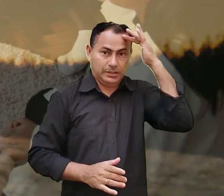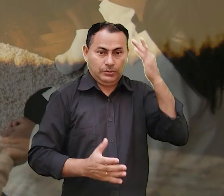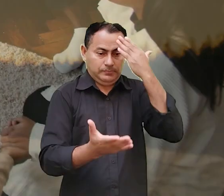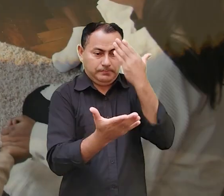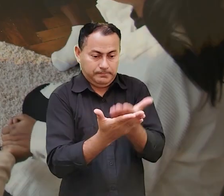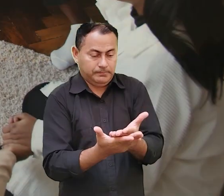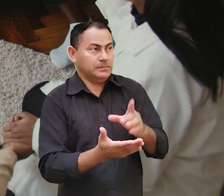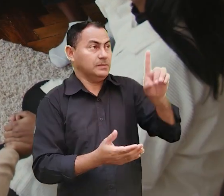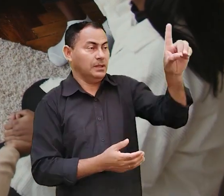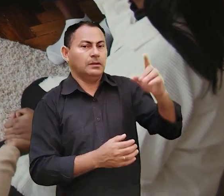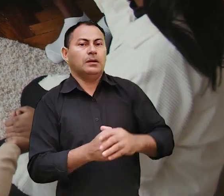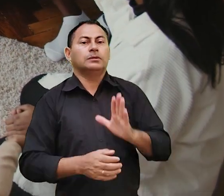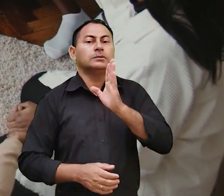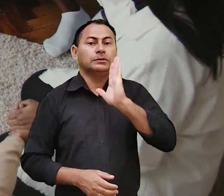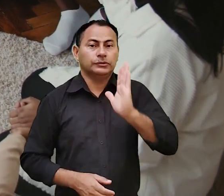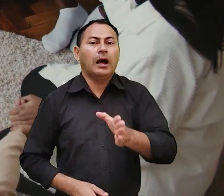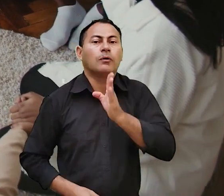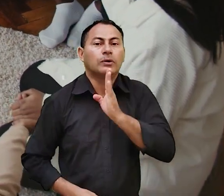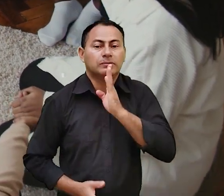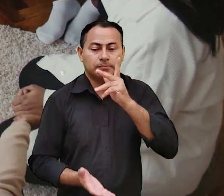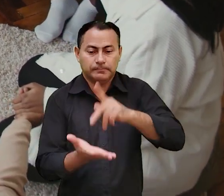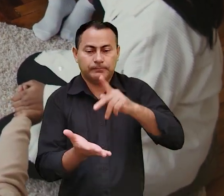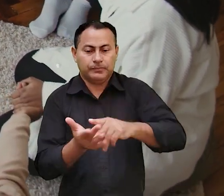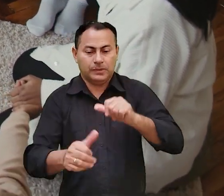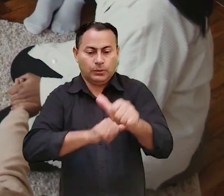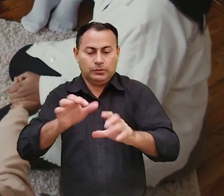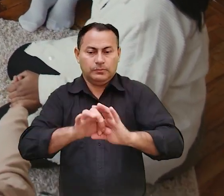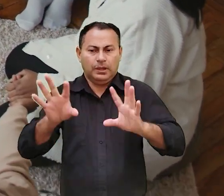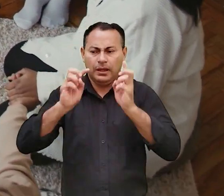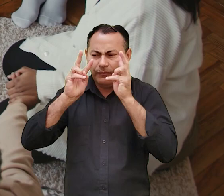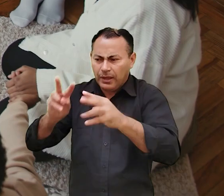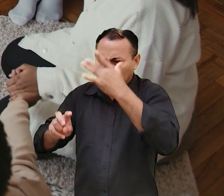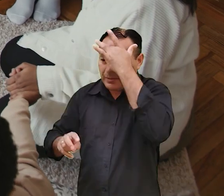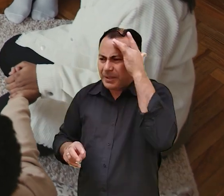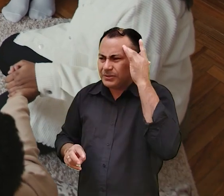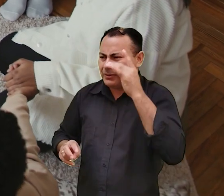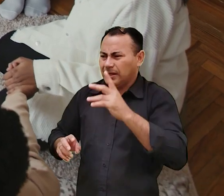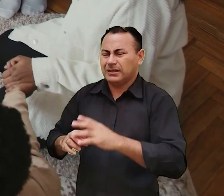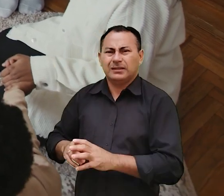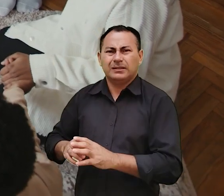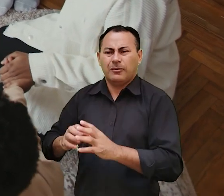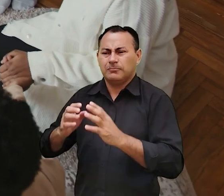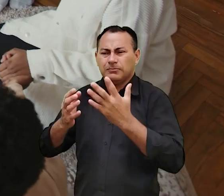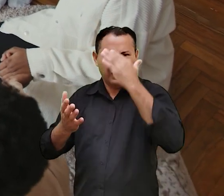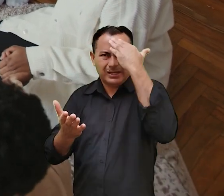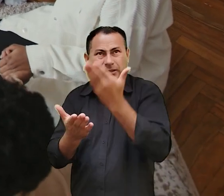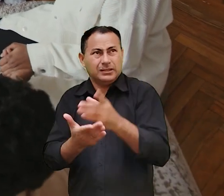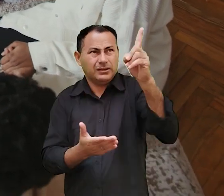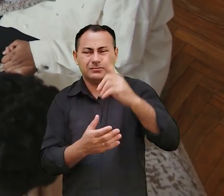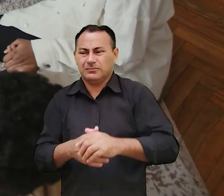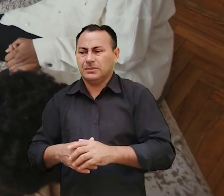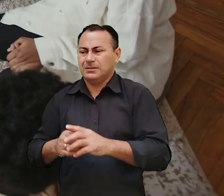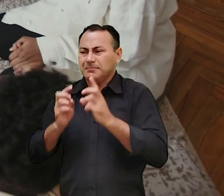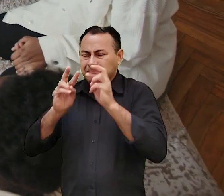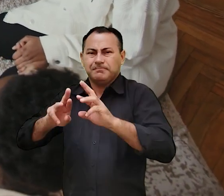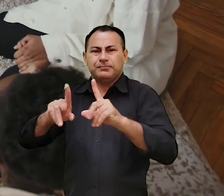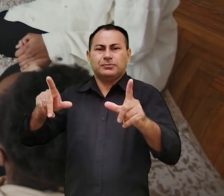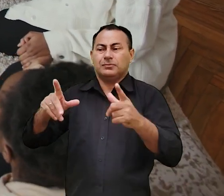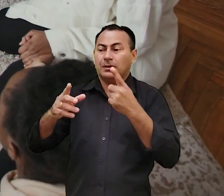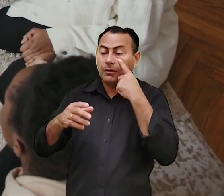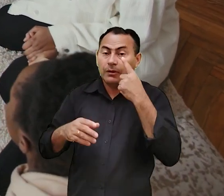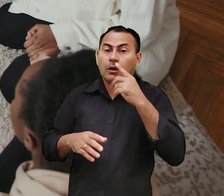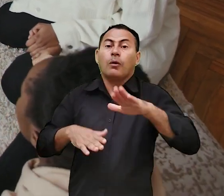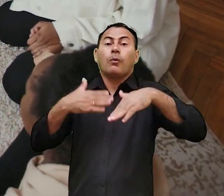que já conheceram a verdade que os tornou livres, olham para os cativos que estão passando por momentos difíceis com indiferença e